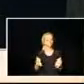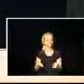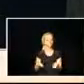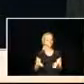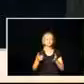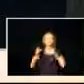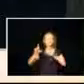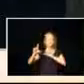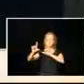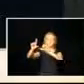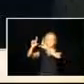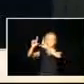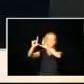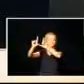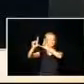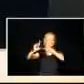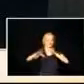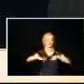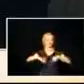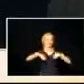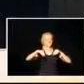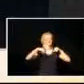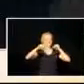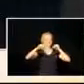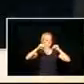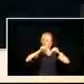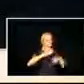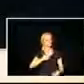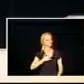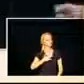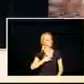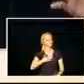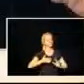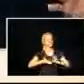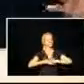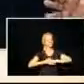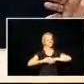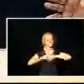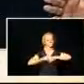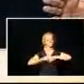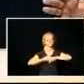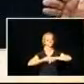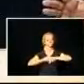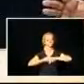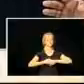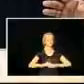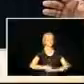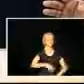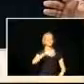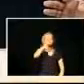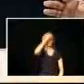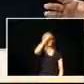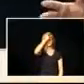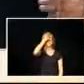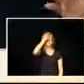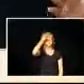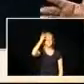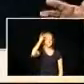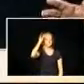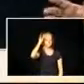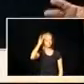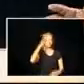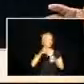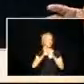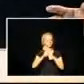através da TV Câmara, meus cumprimentos, aqueles que se encontram nas